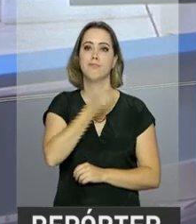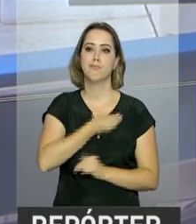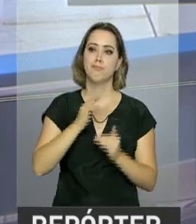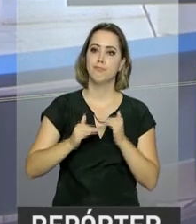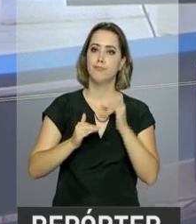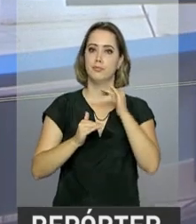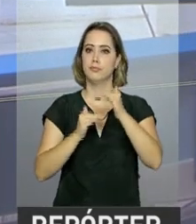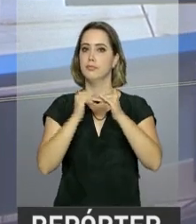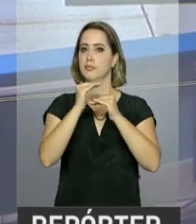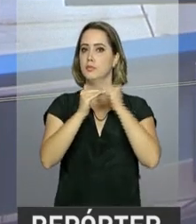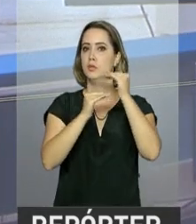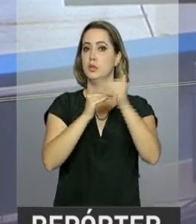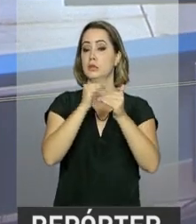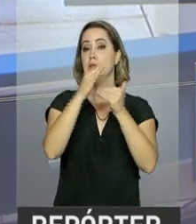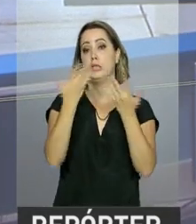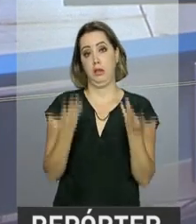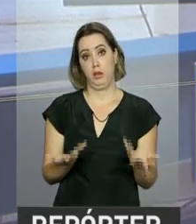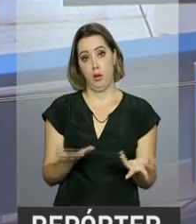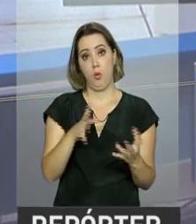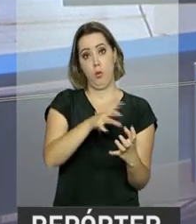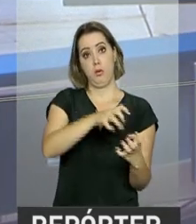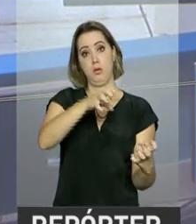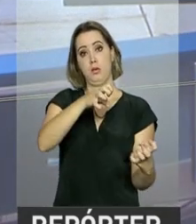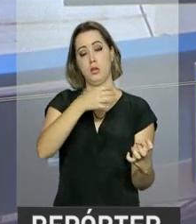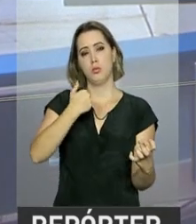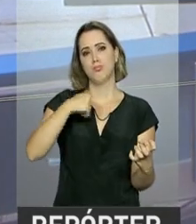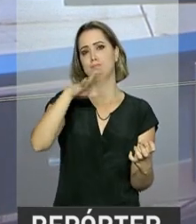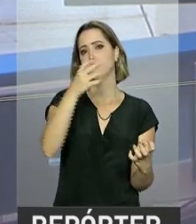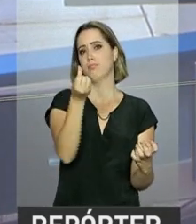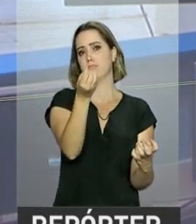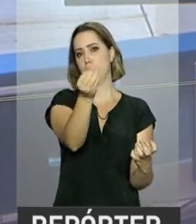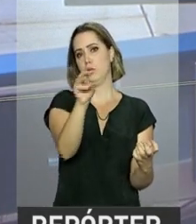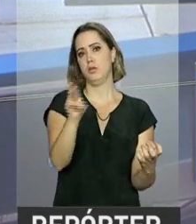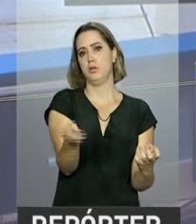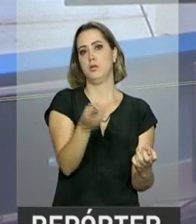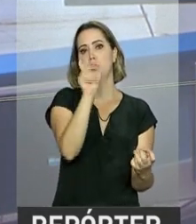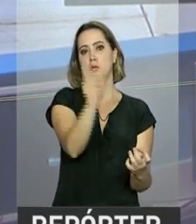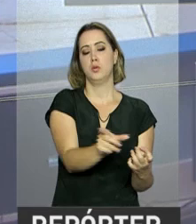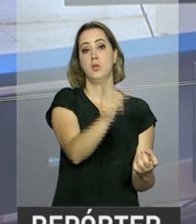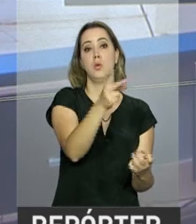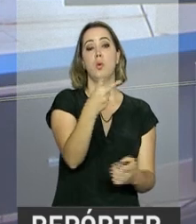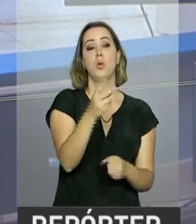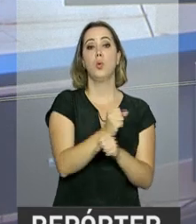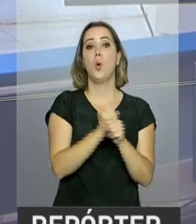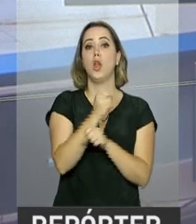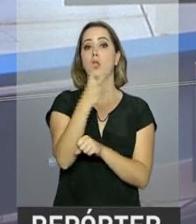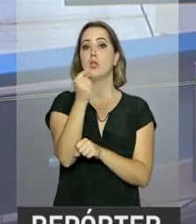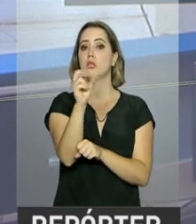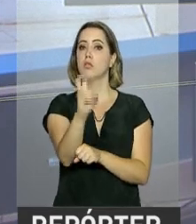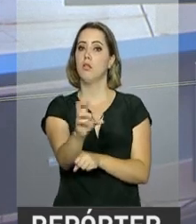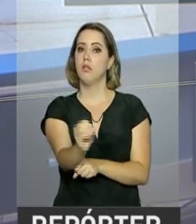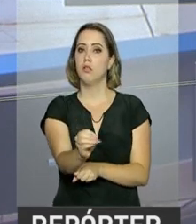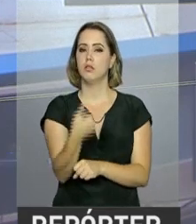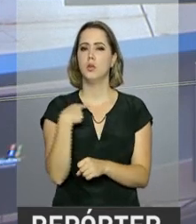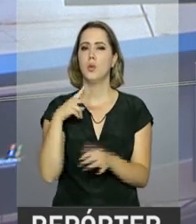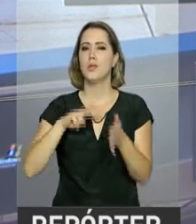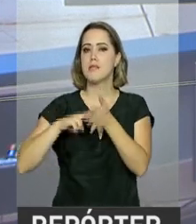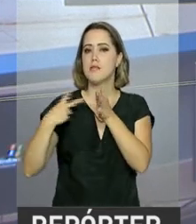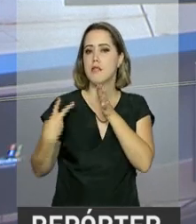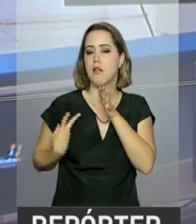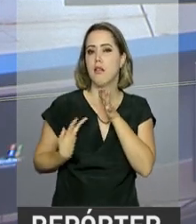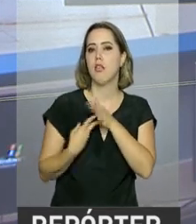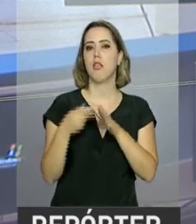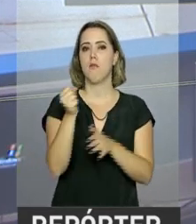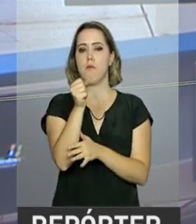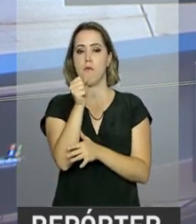estimativa é que o número de idosos ultrapasse 60 milhões de pessoas em 2050 e uma das consequências desse